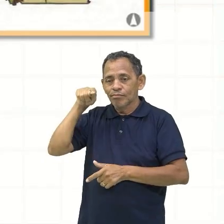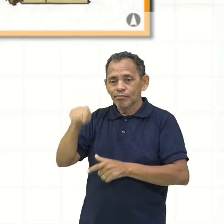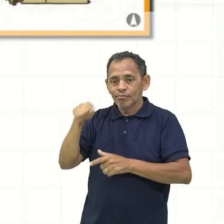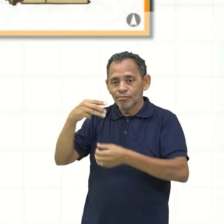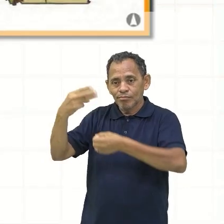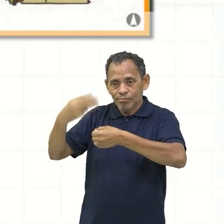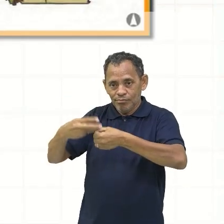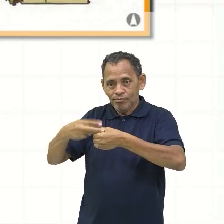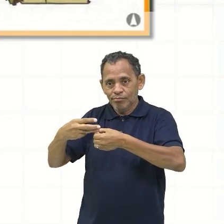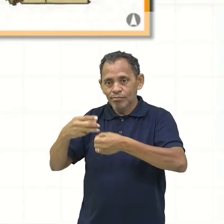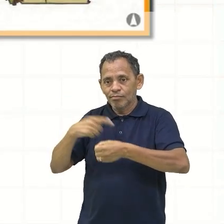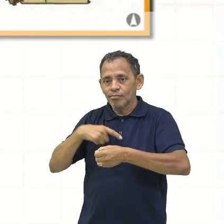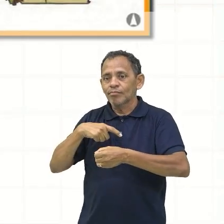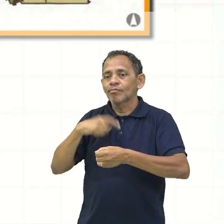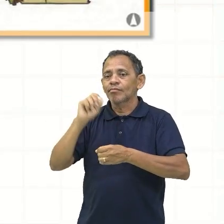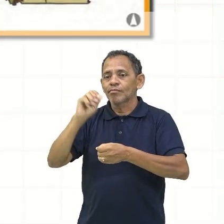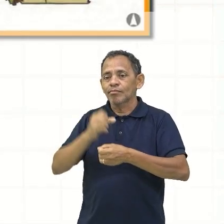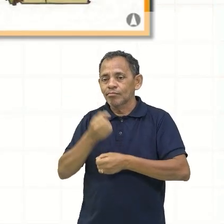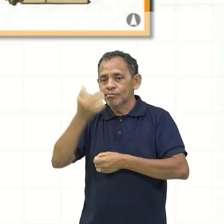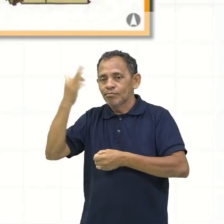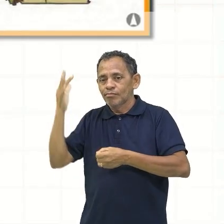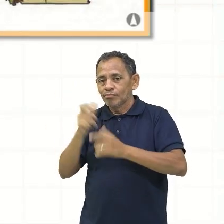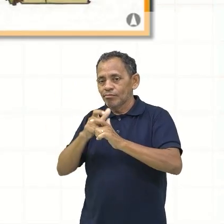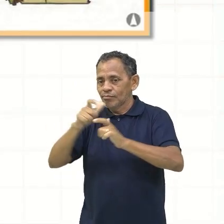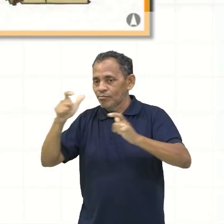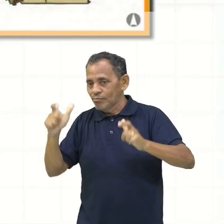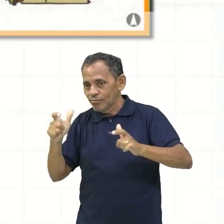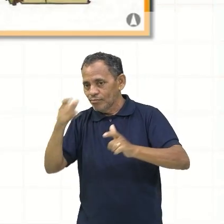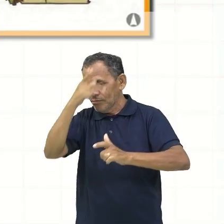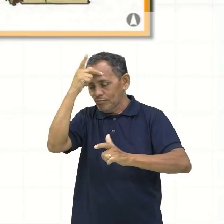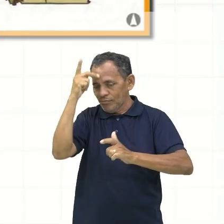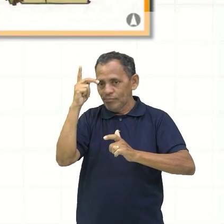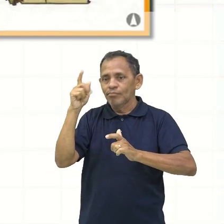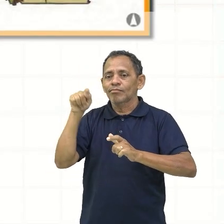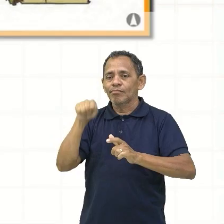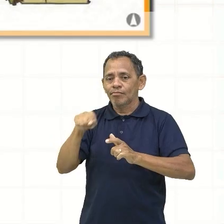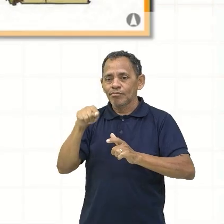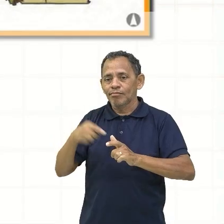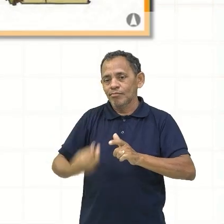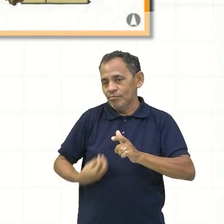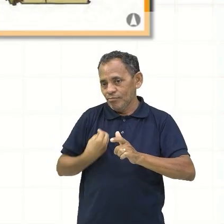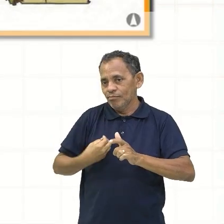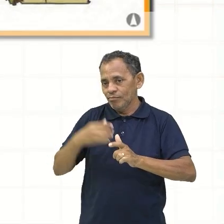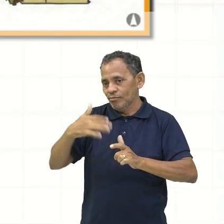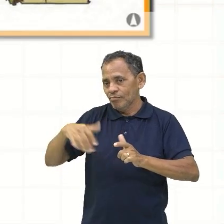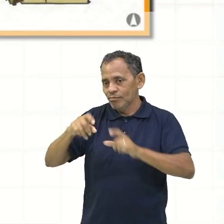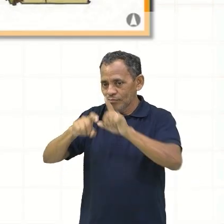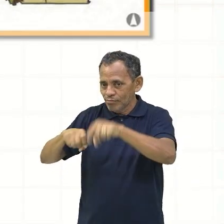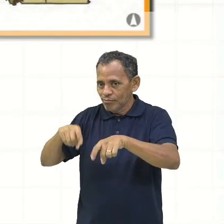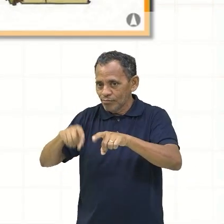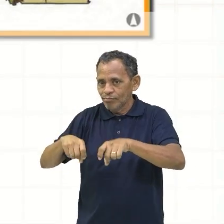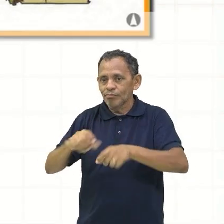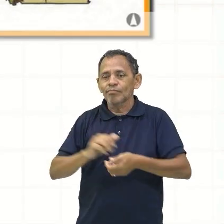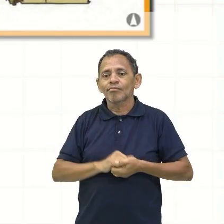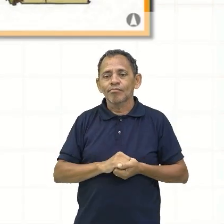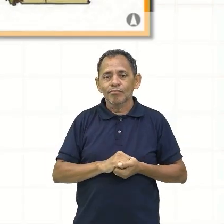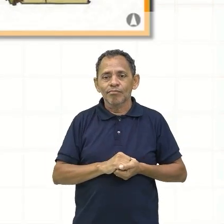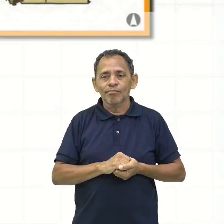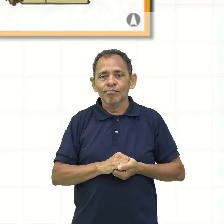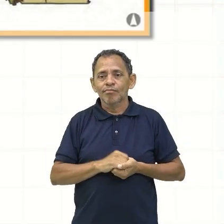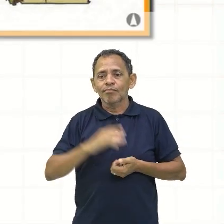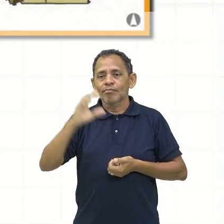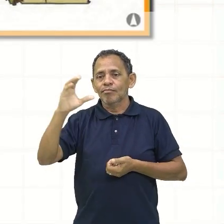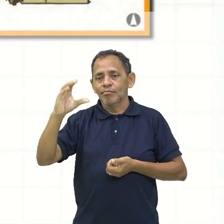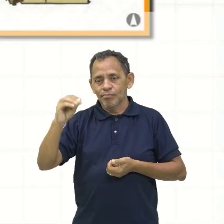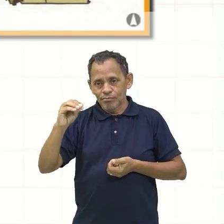tem uma quantidade maior, né, de pessoas vivendo nas áreas rurais. Então, em Coari,